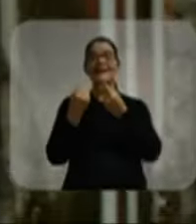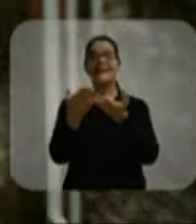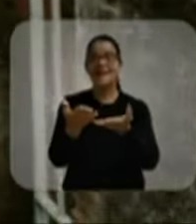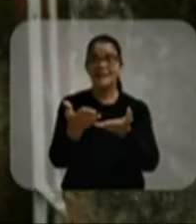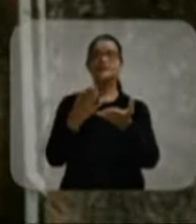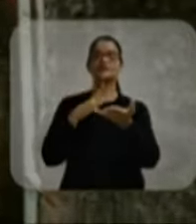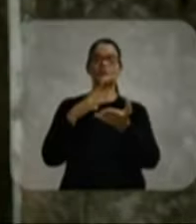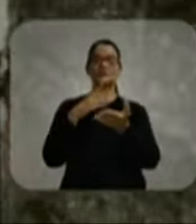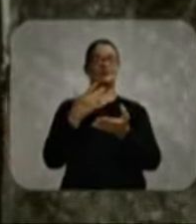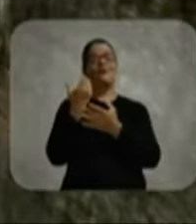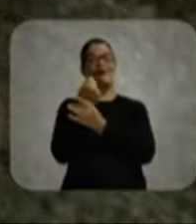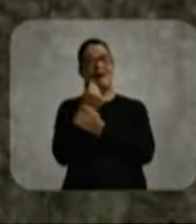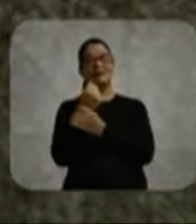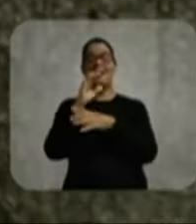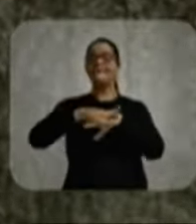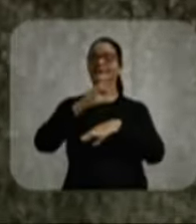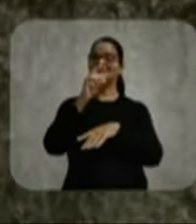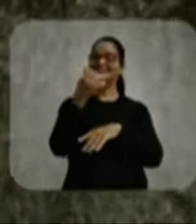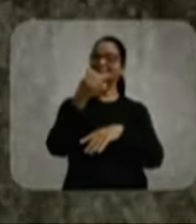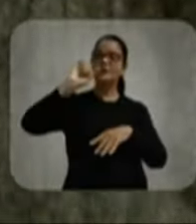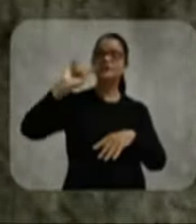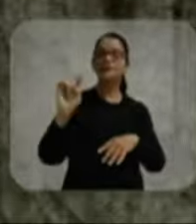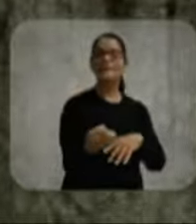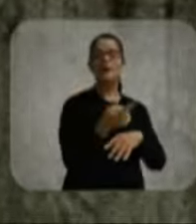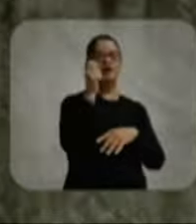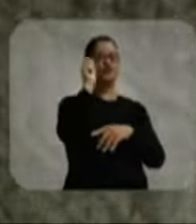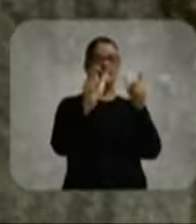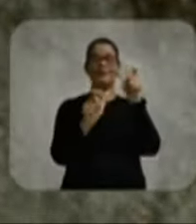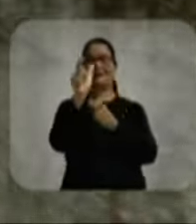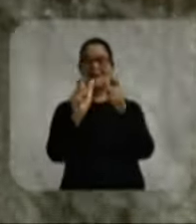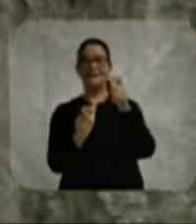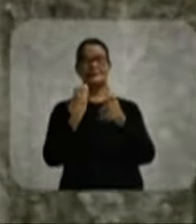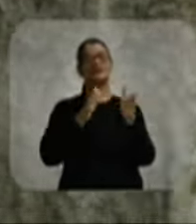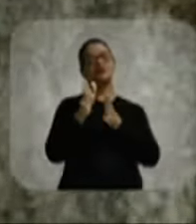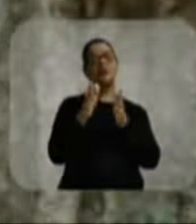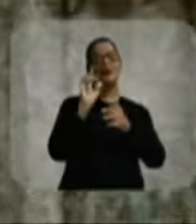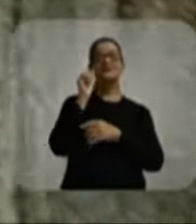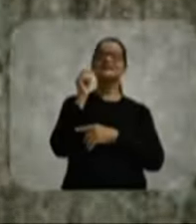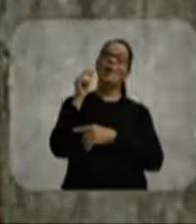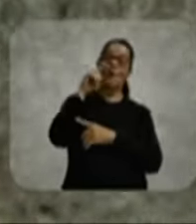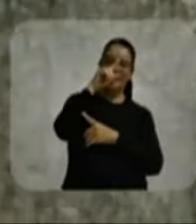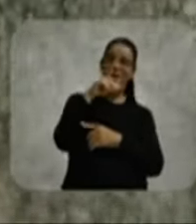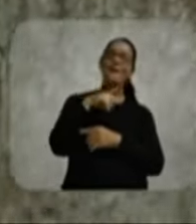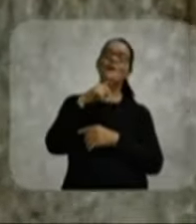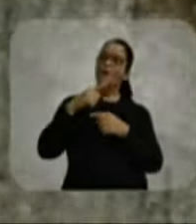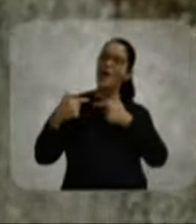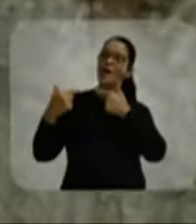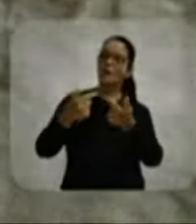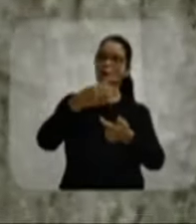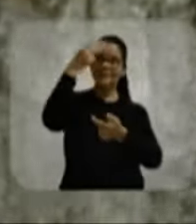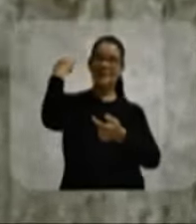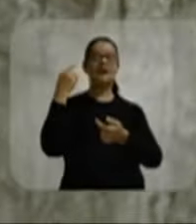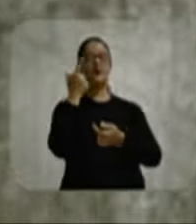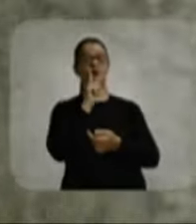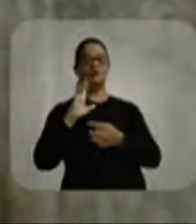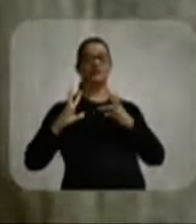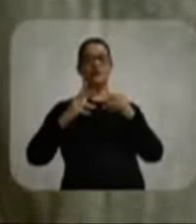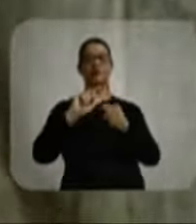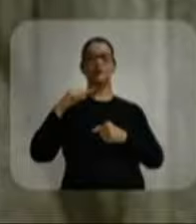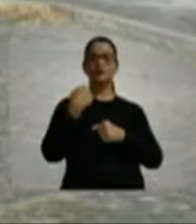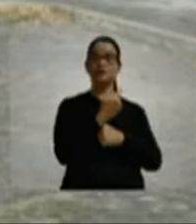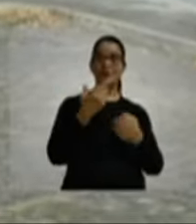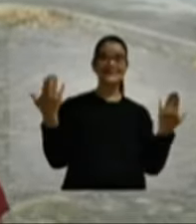de absorventes gratuitos para mais de 6 milhões de mulheres em situação de vulnerabilidade. Uma luta de Marília Reis e uma conquista de todas